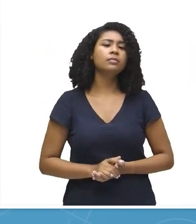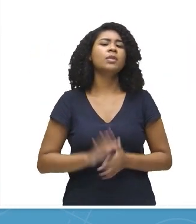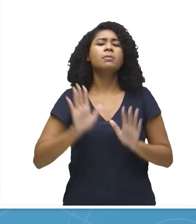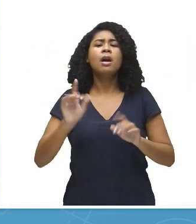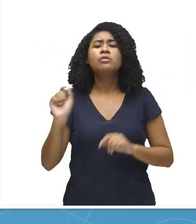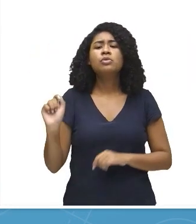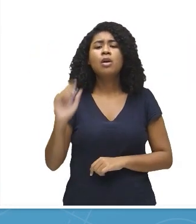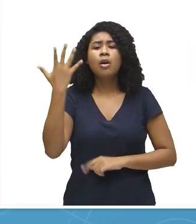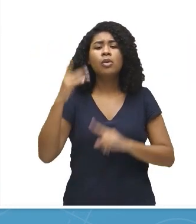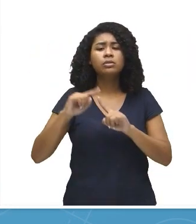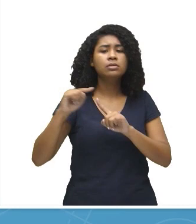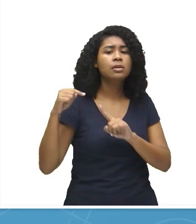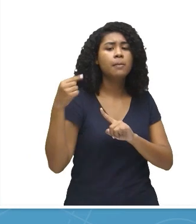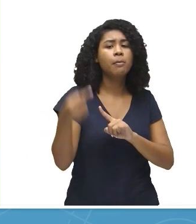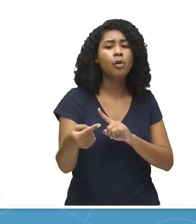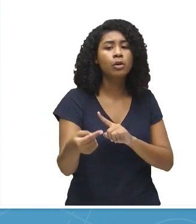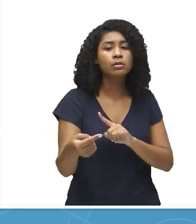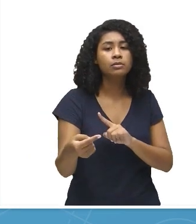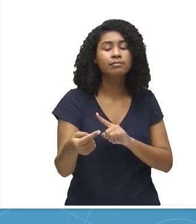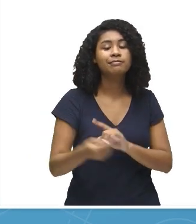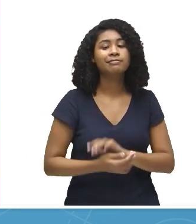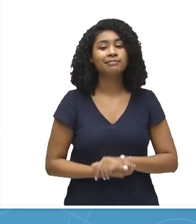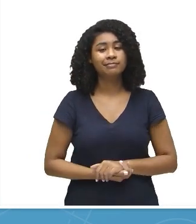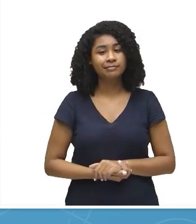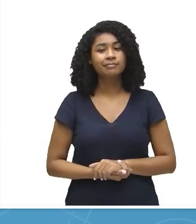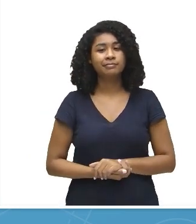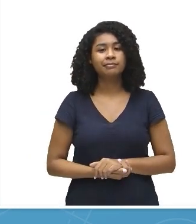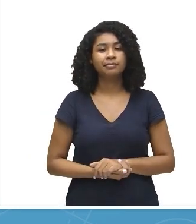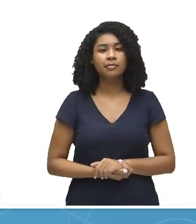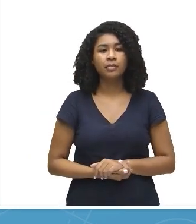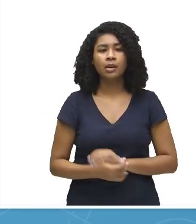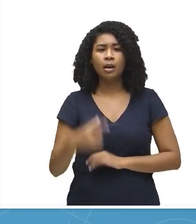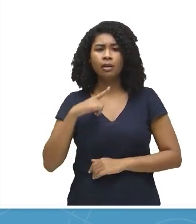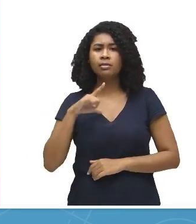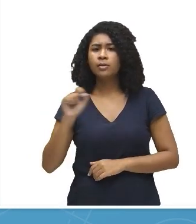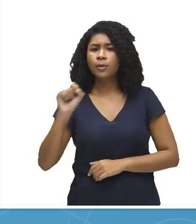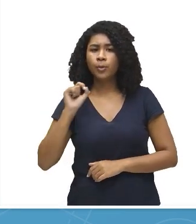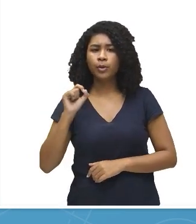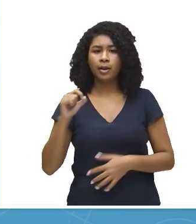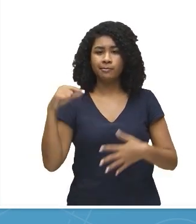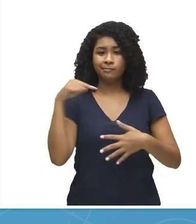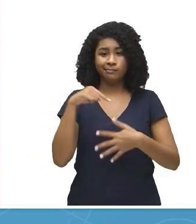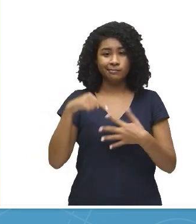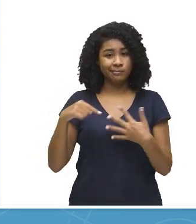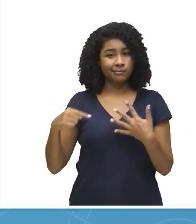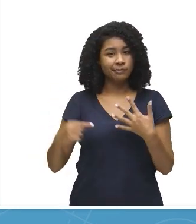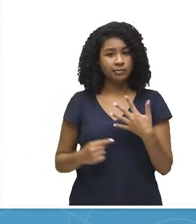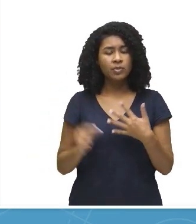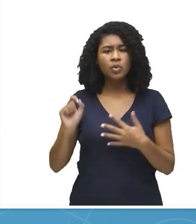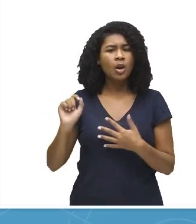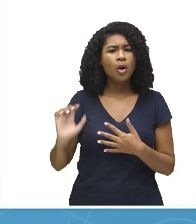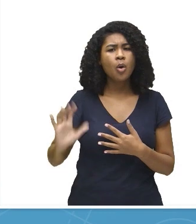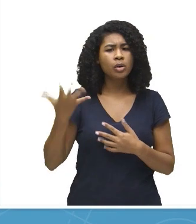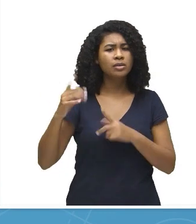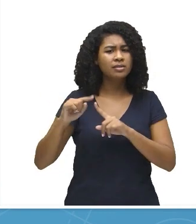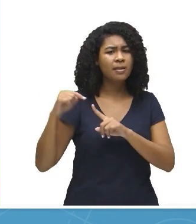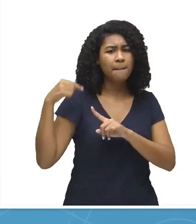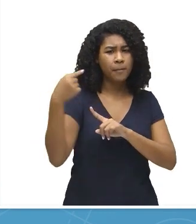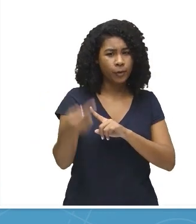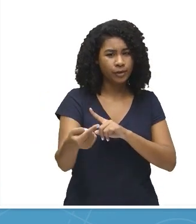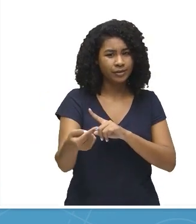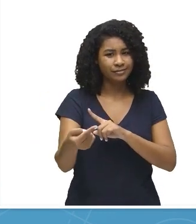consequências da urbanização brasileira. Nessas consequências, a gente pode observar o que aconteceu nesse processo